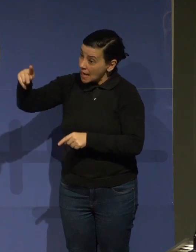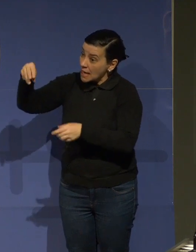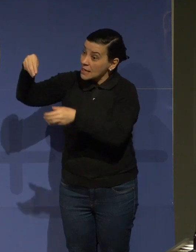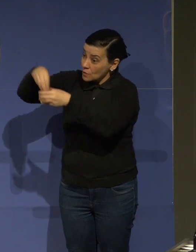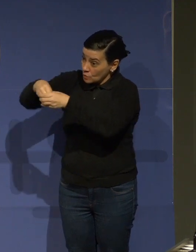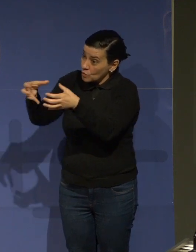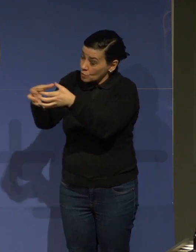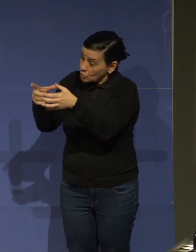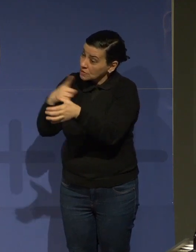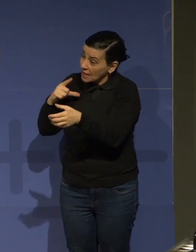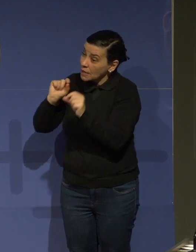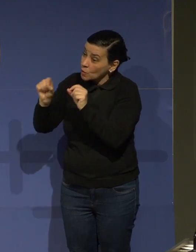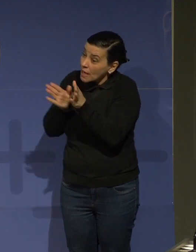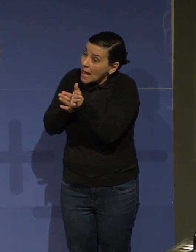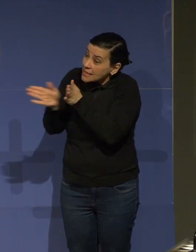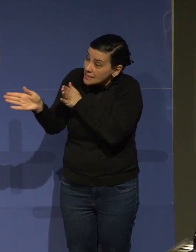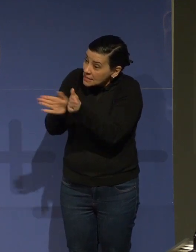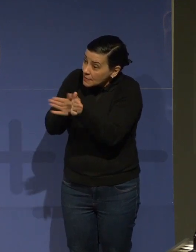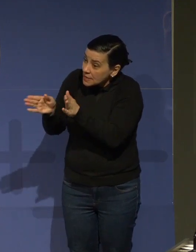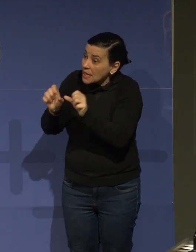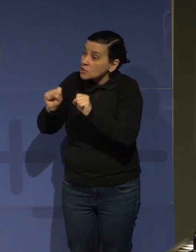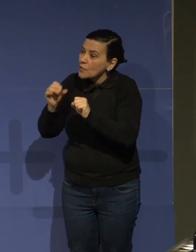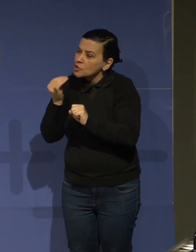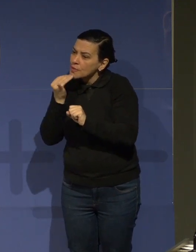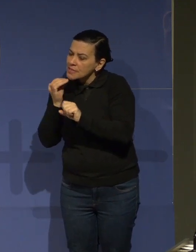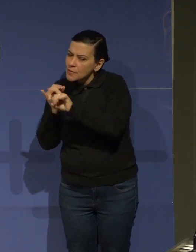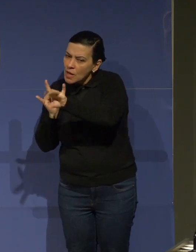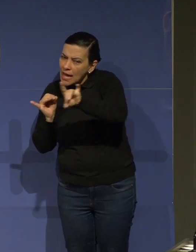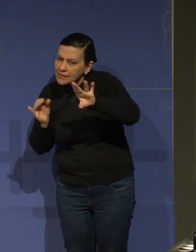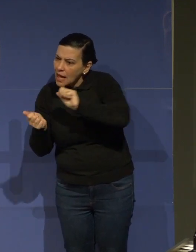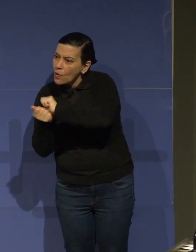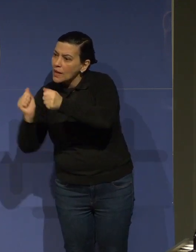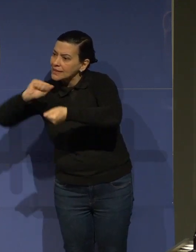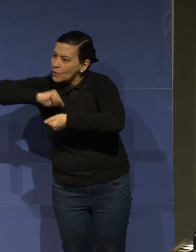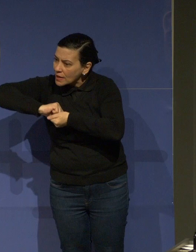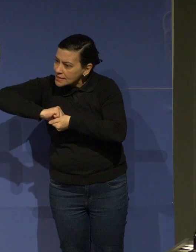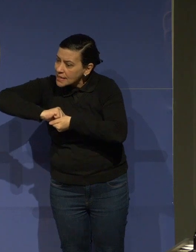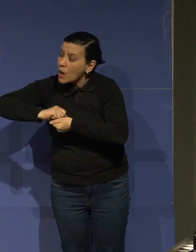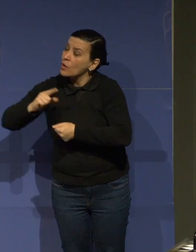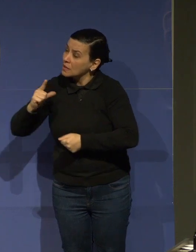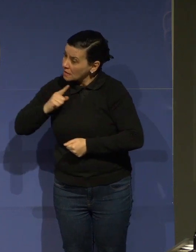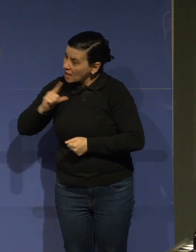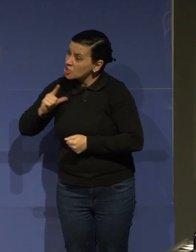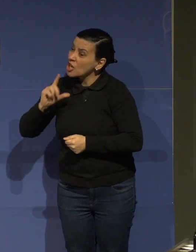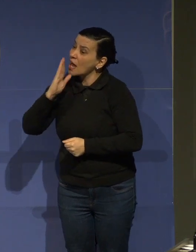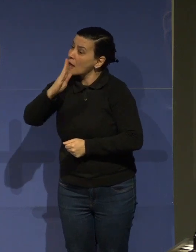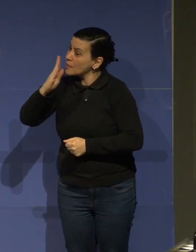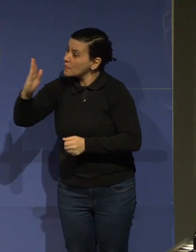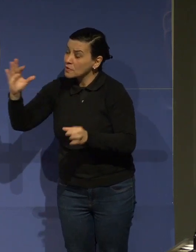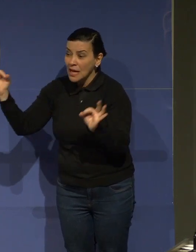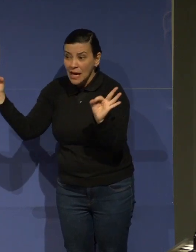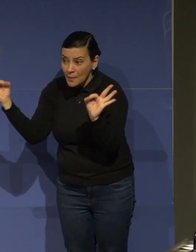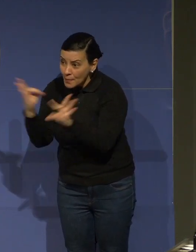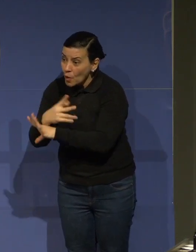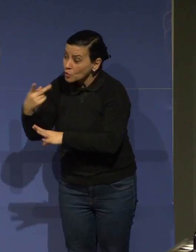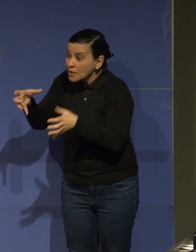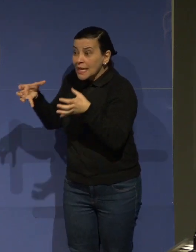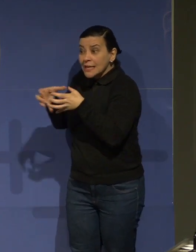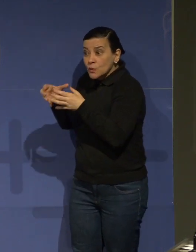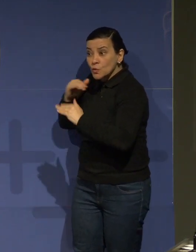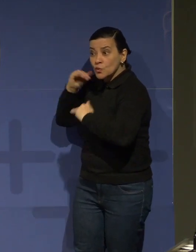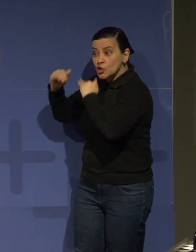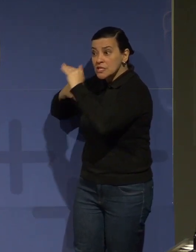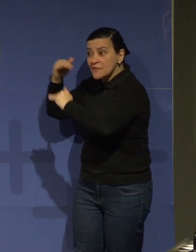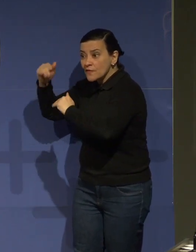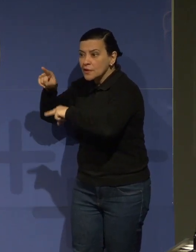de acessibilidade, que é para poder se adequar às necessidades deles, e eles têm uma biblioteca de referências que os próprios desenvolvedores podem